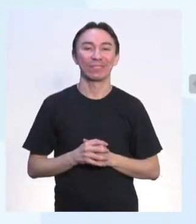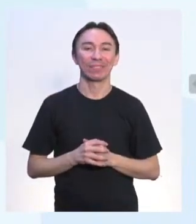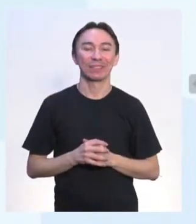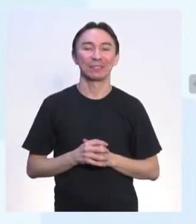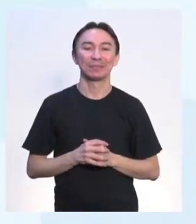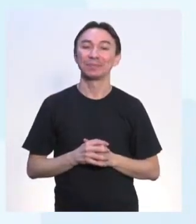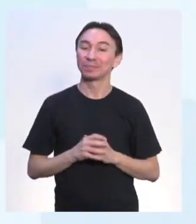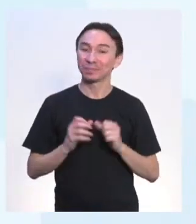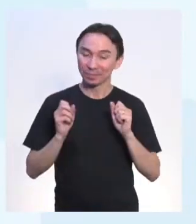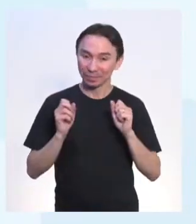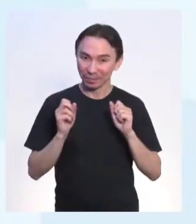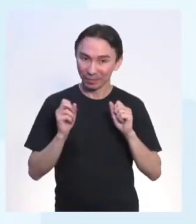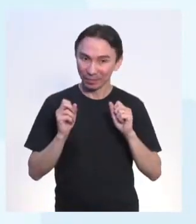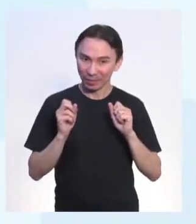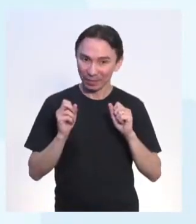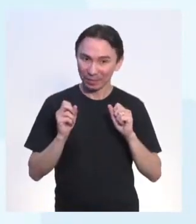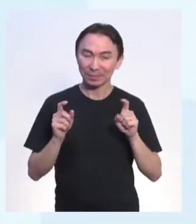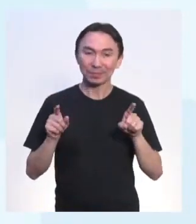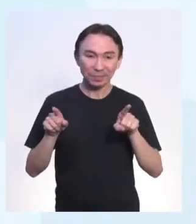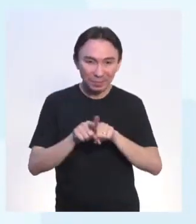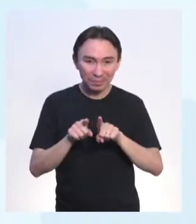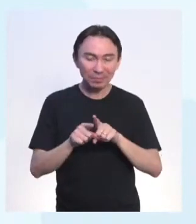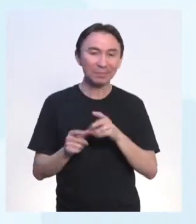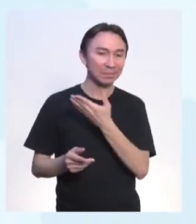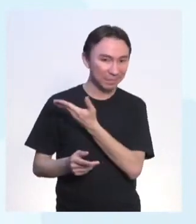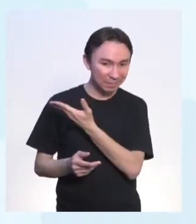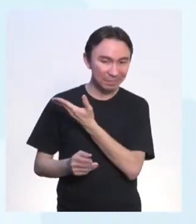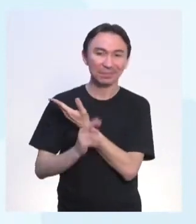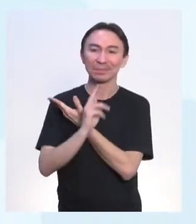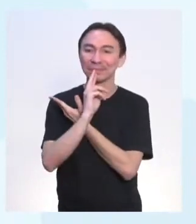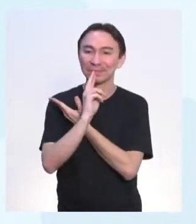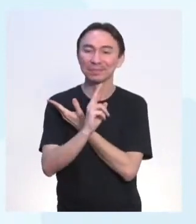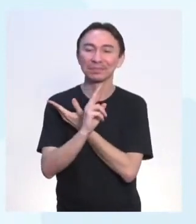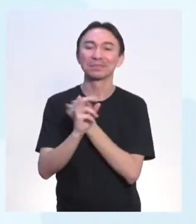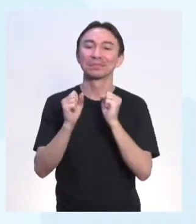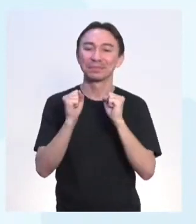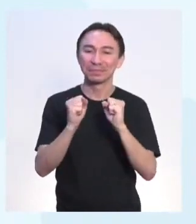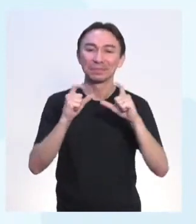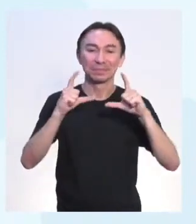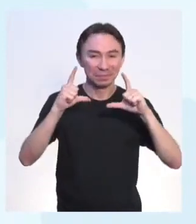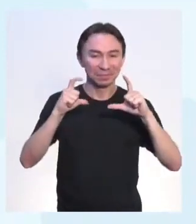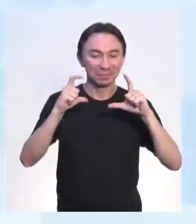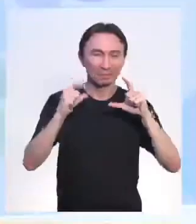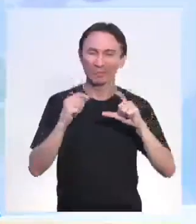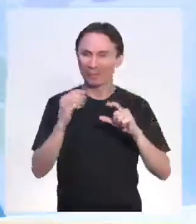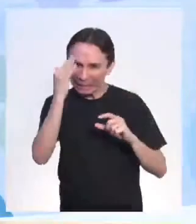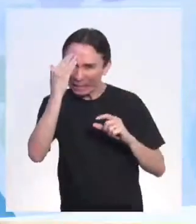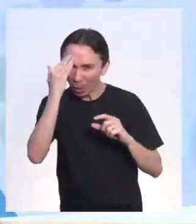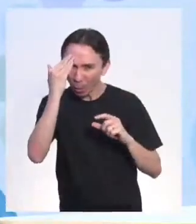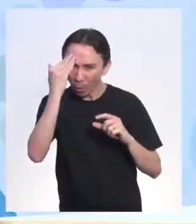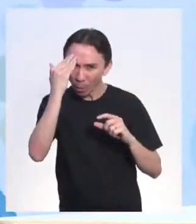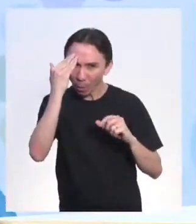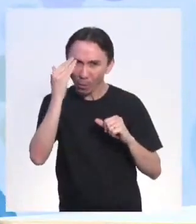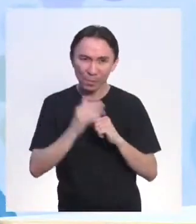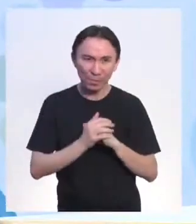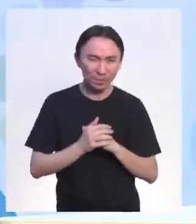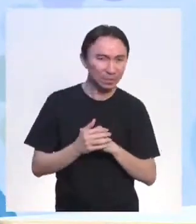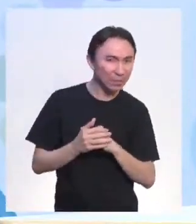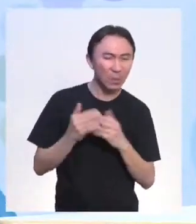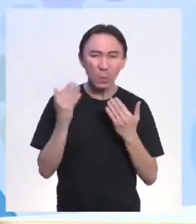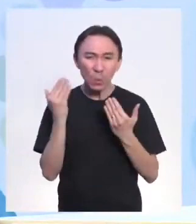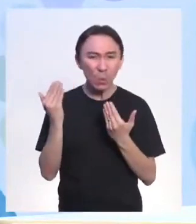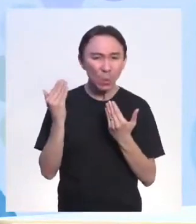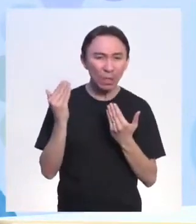Ok, coloque a outra resolução do exemplo aí. Entenderam como faz? Ficou alguma